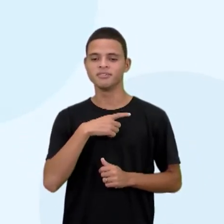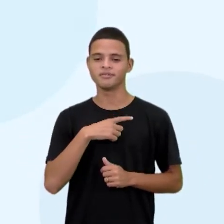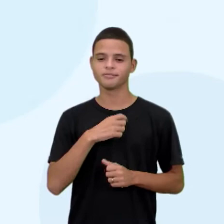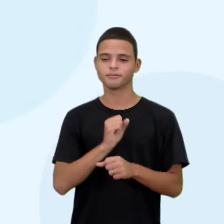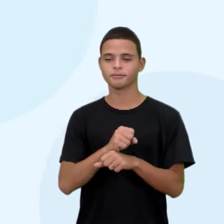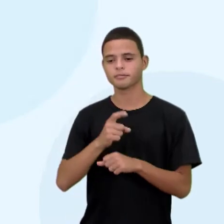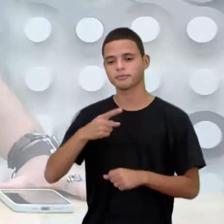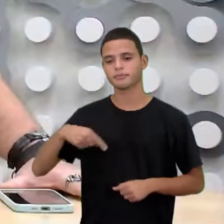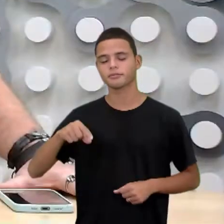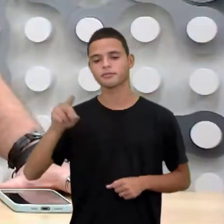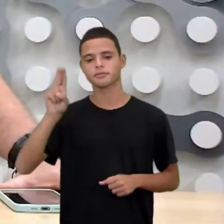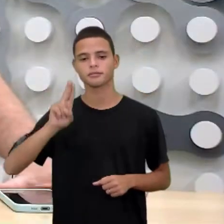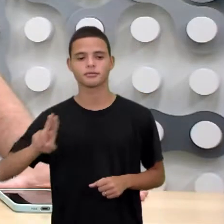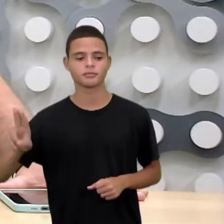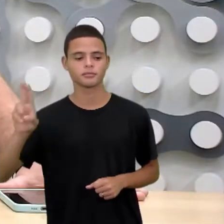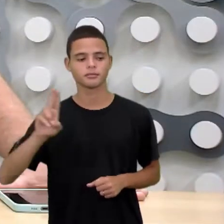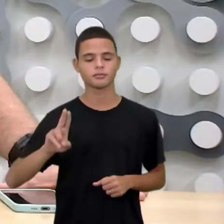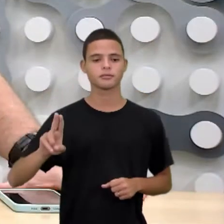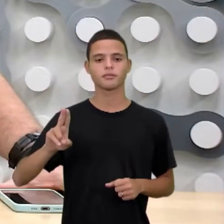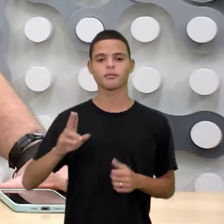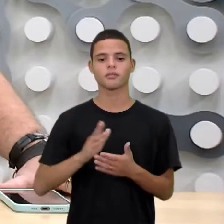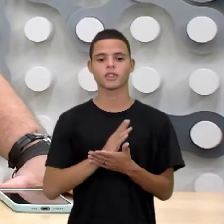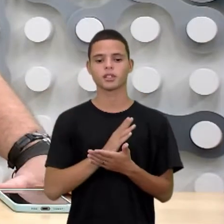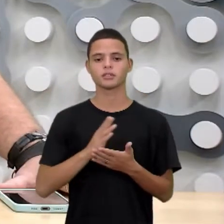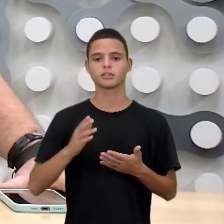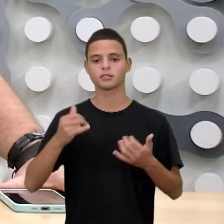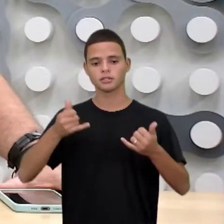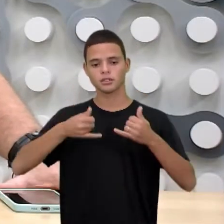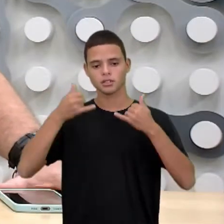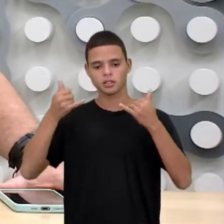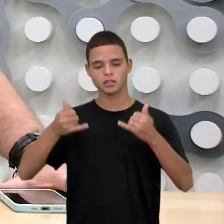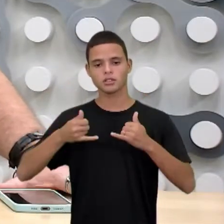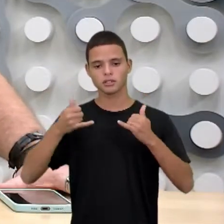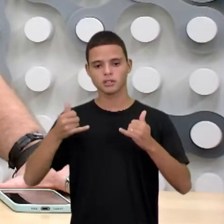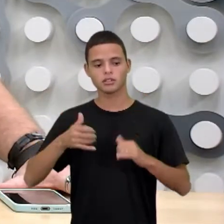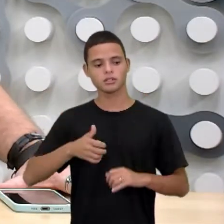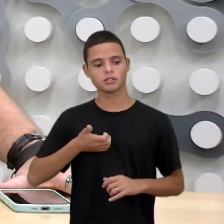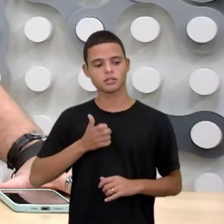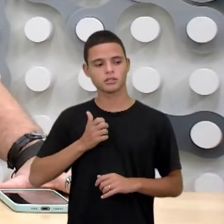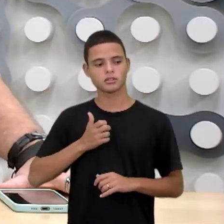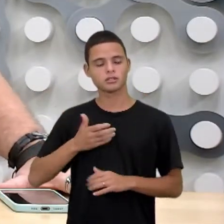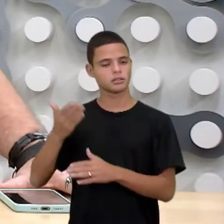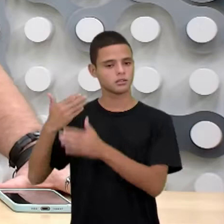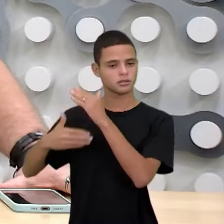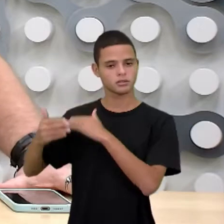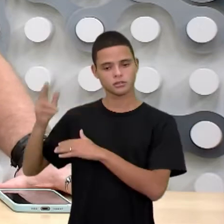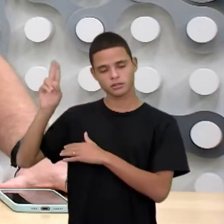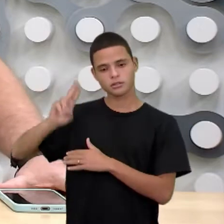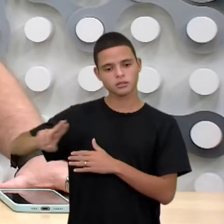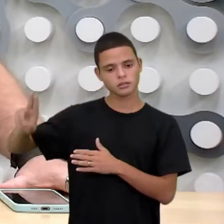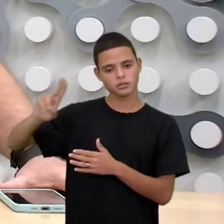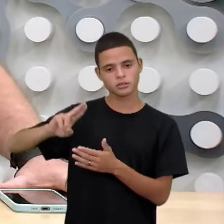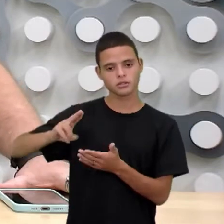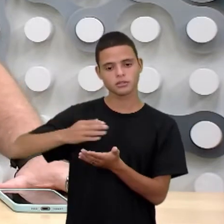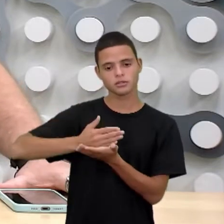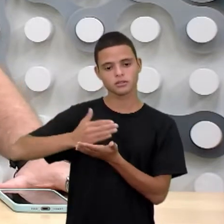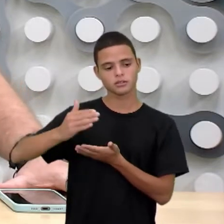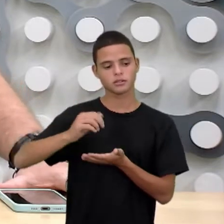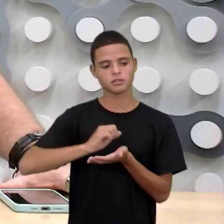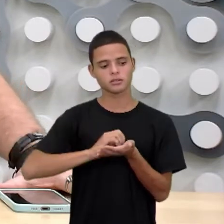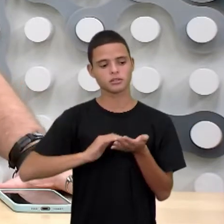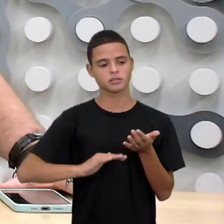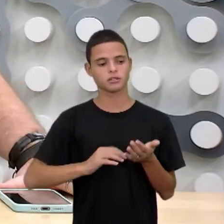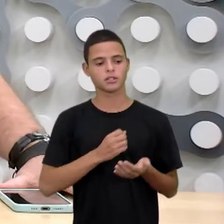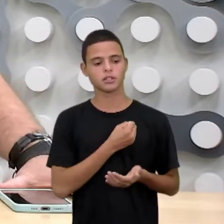nós utilizarmos aí dados estatísticos, né, como a gente está utilizando aí desde a atividade 1, né, e a importância da